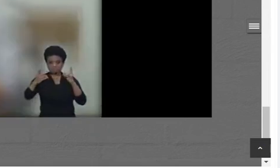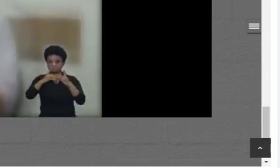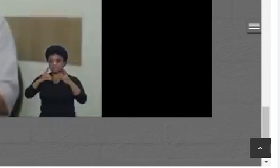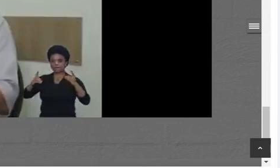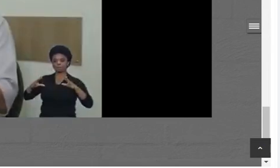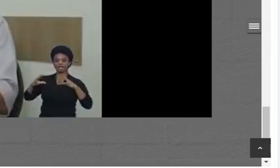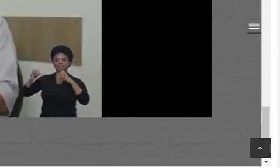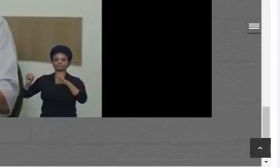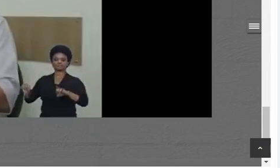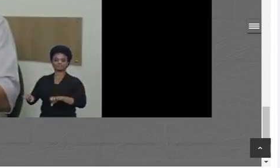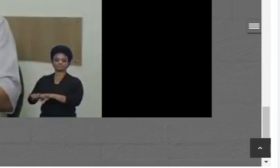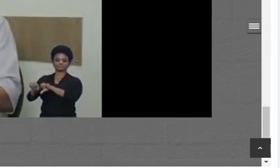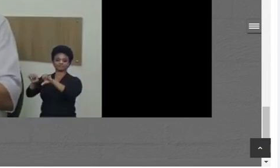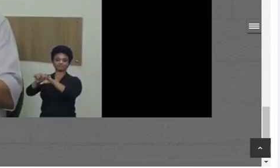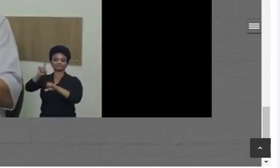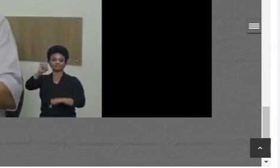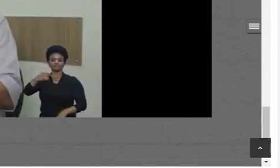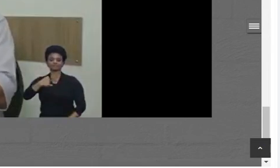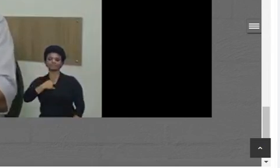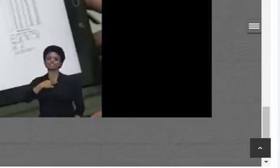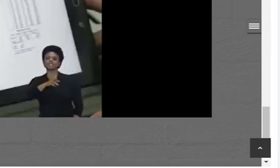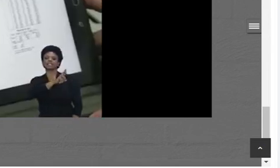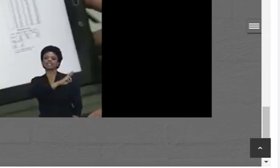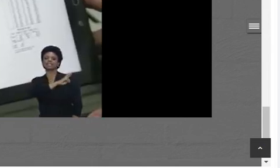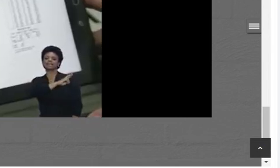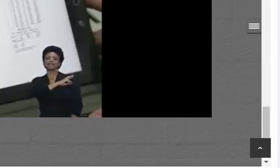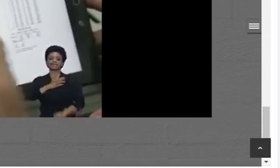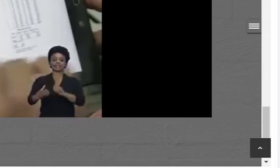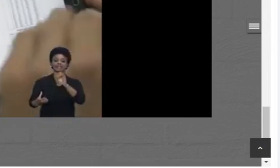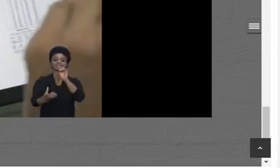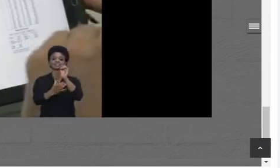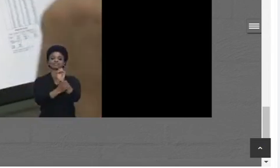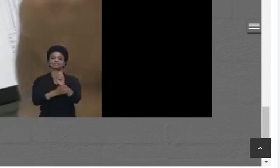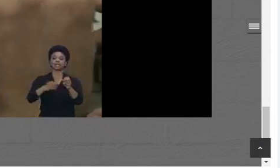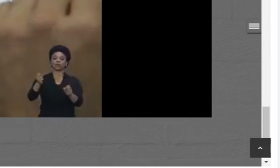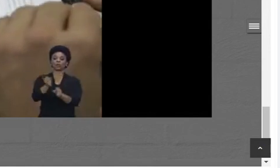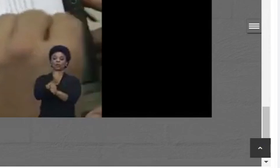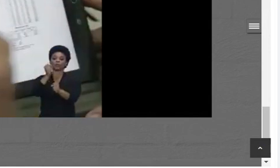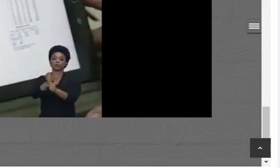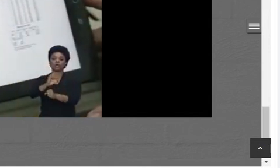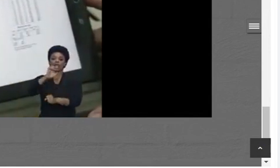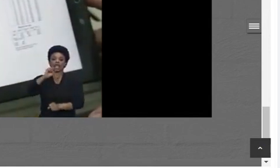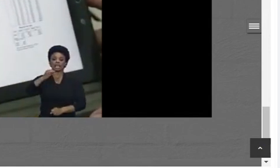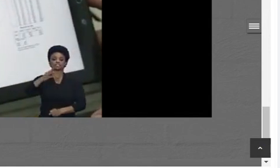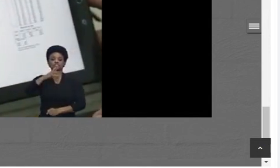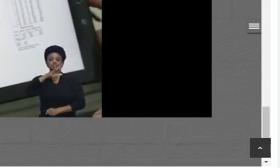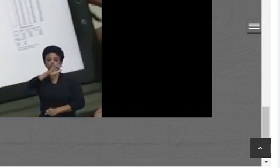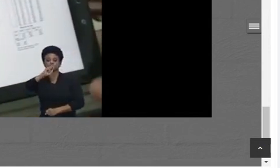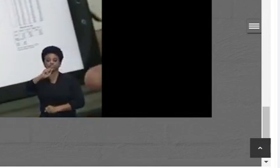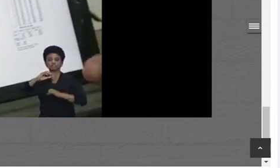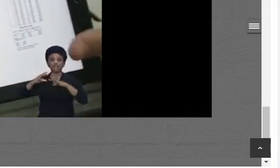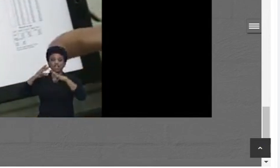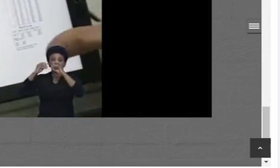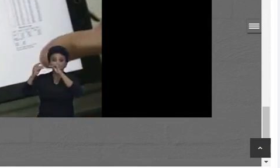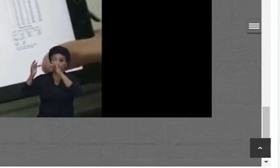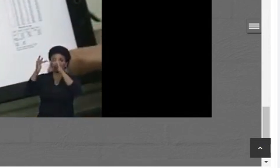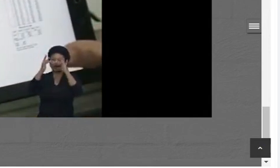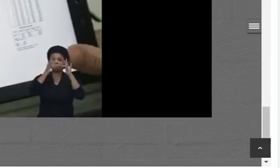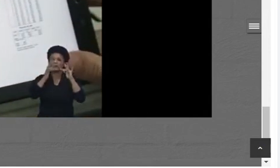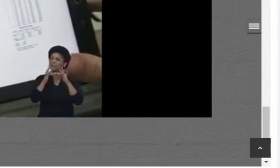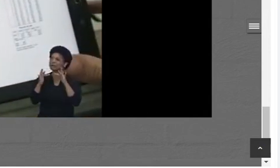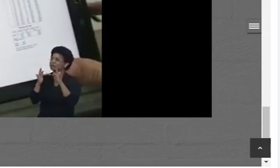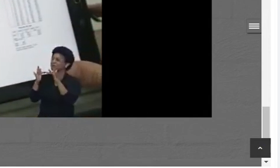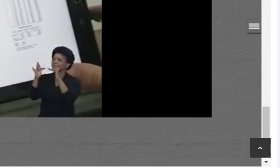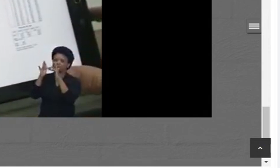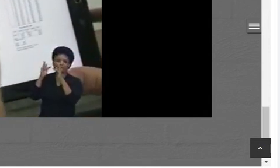estruturas. Eu sou responsável pela segurança estrutural da edificação. Além disso, eu preciso compatibilizar todos os outros sistemas seguindo